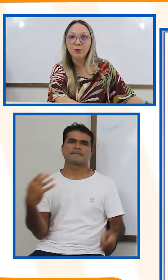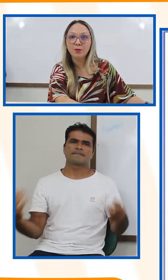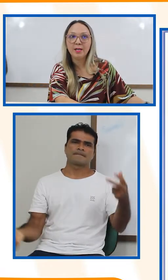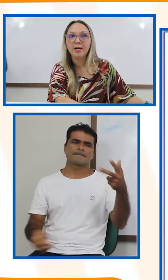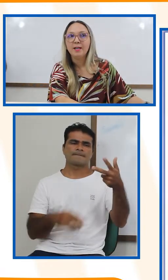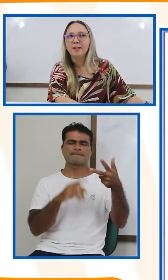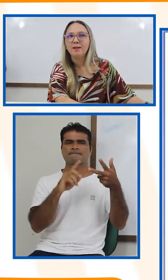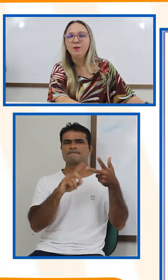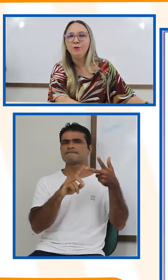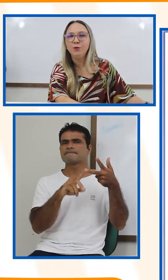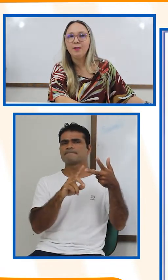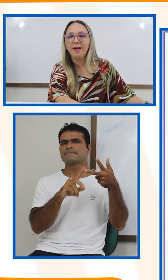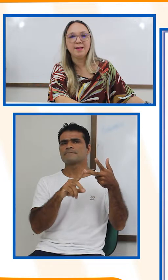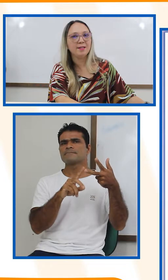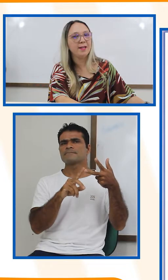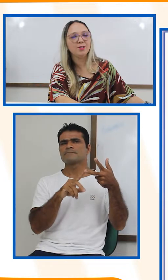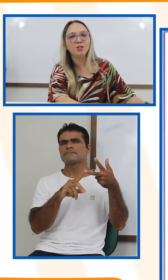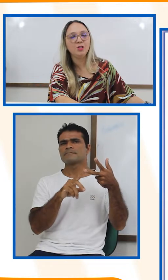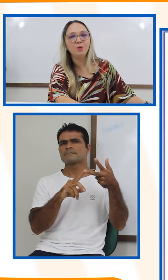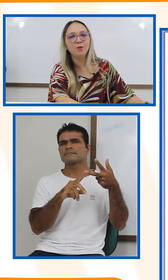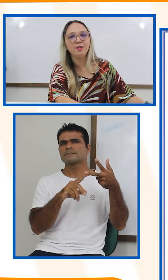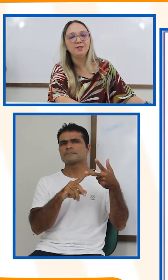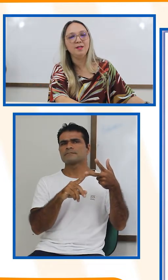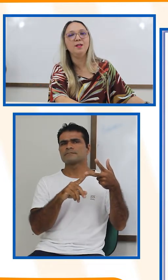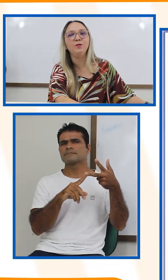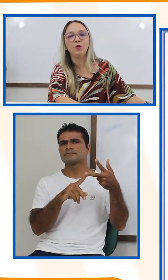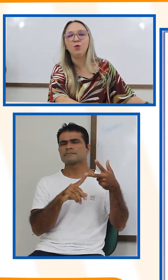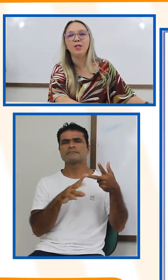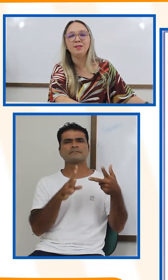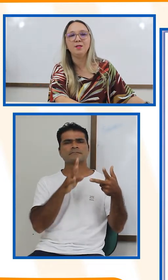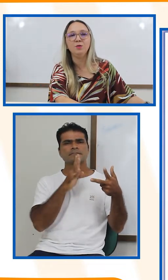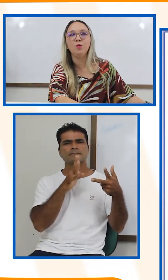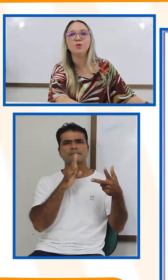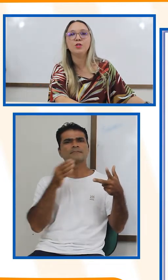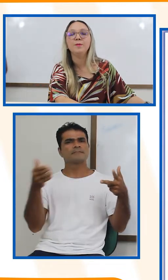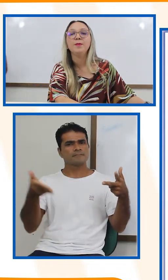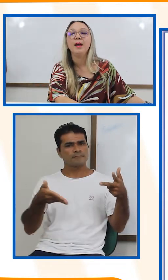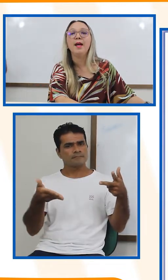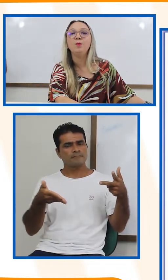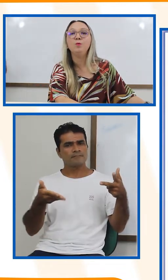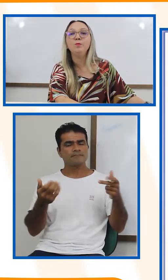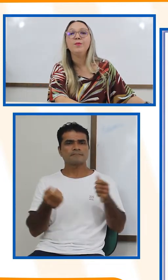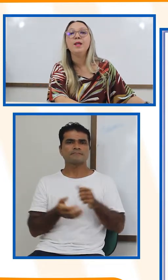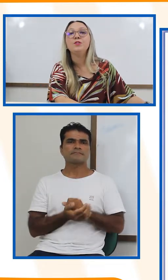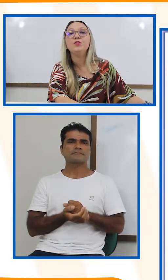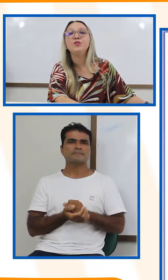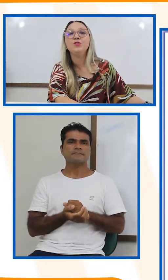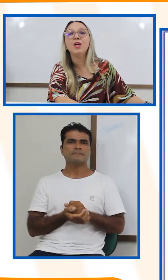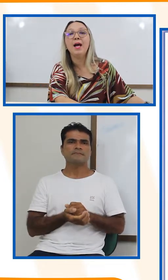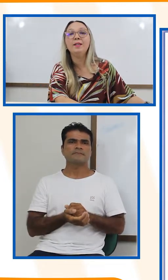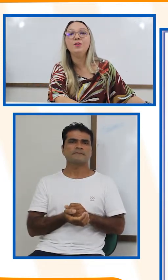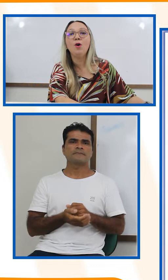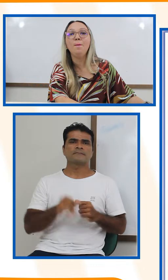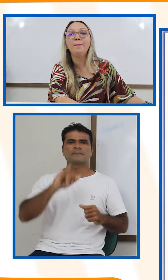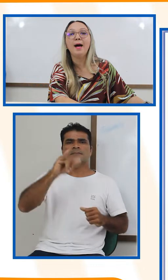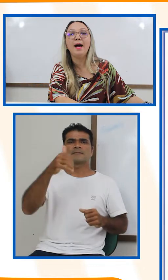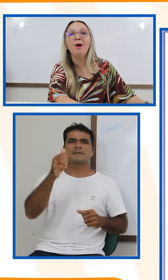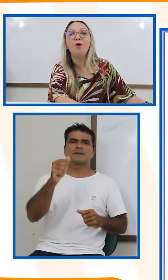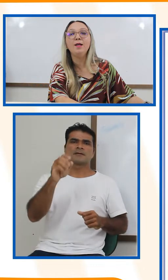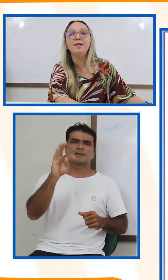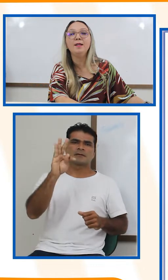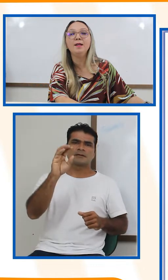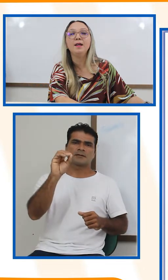E essa próxima fruta? Que fruta é essa que a gente não conhecia e que ficou conhecendo hoje? É um